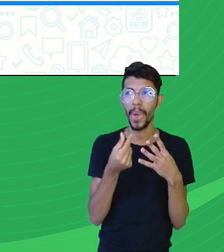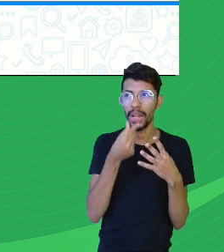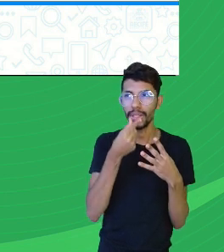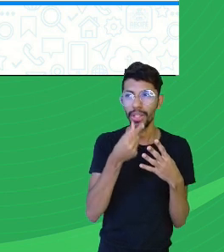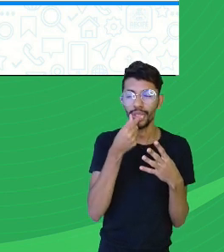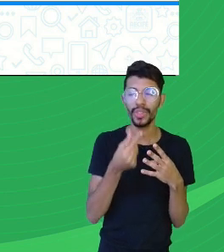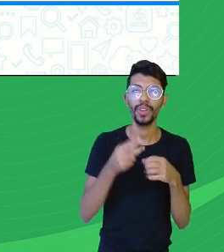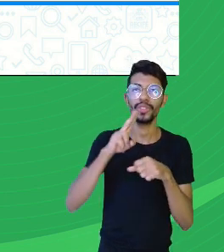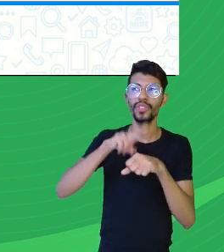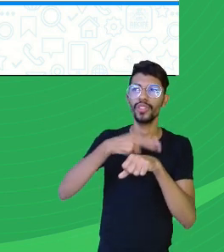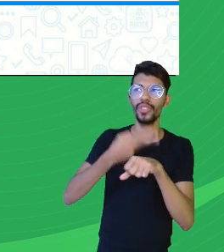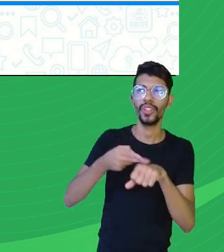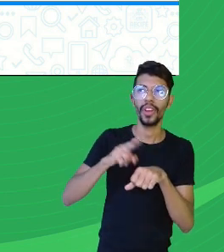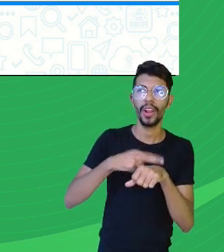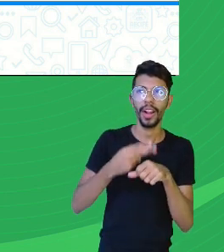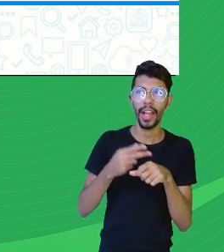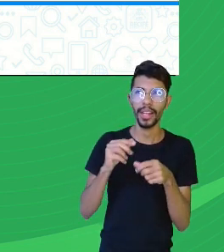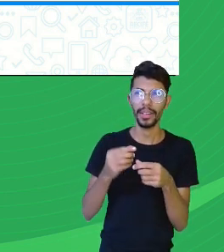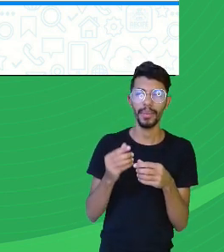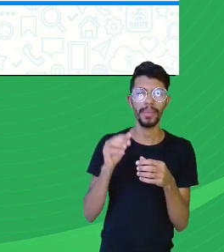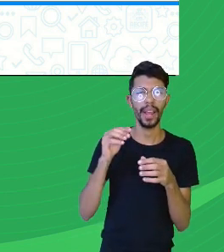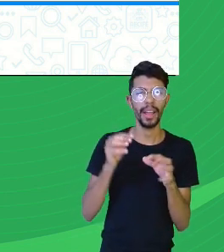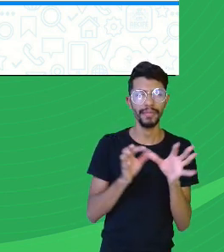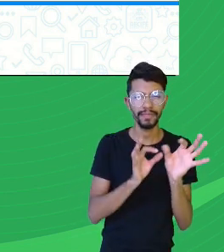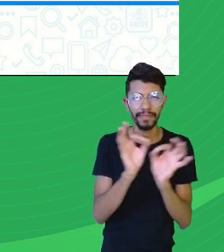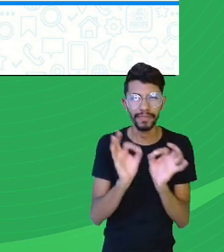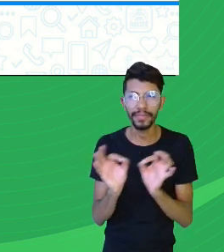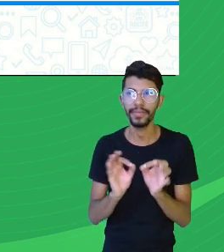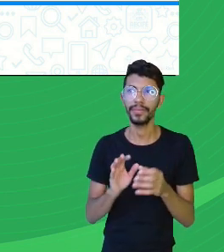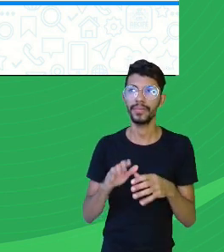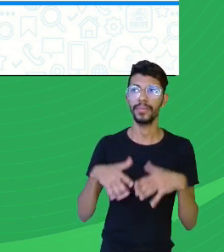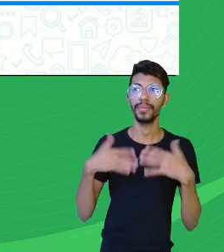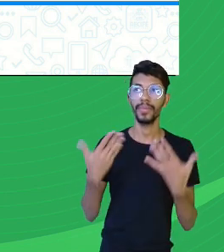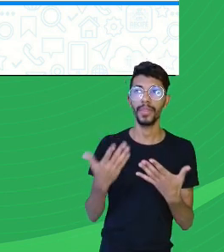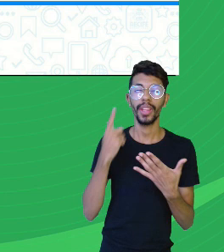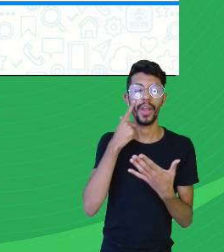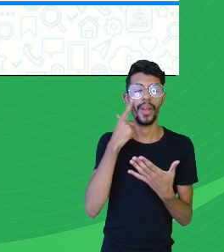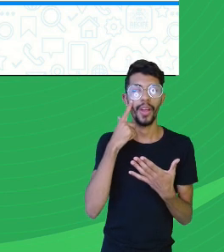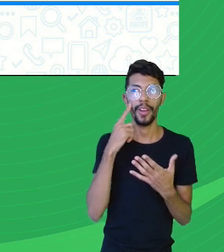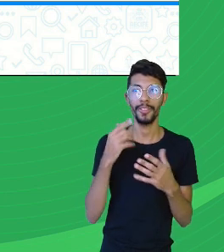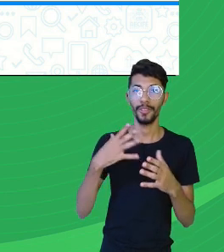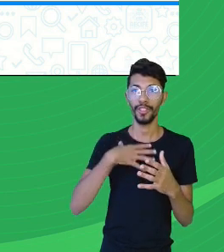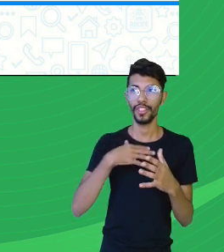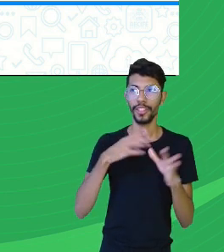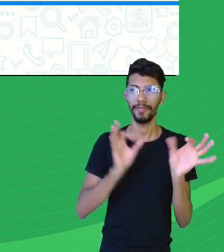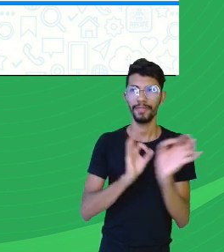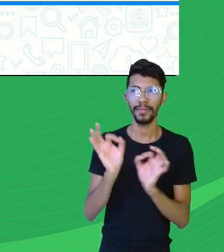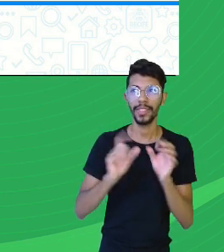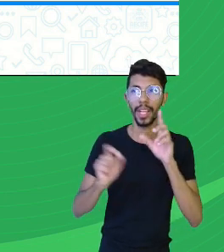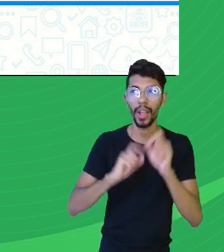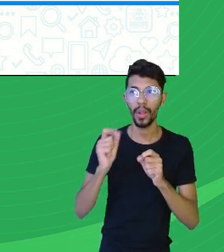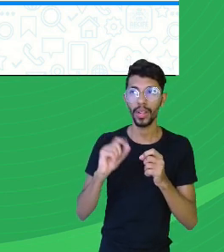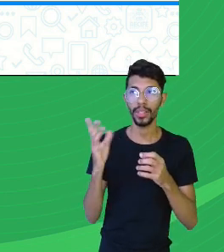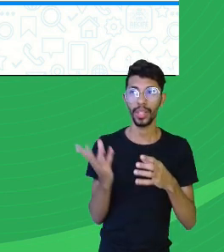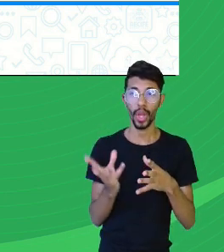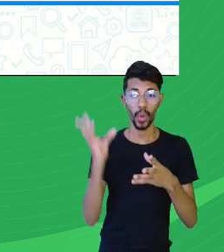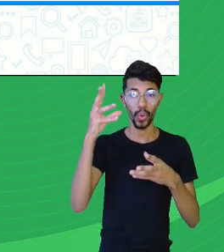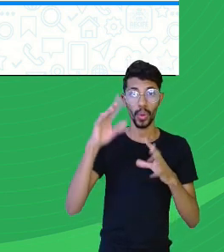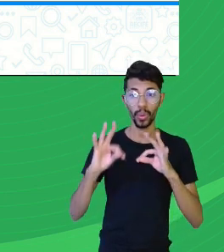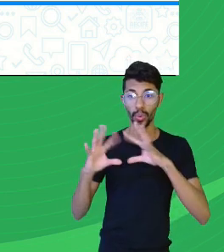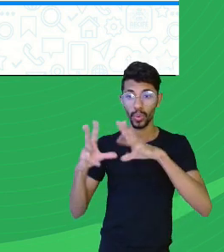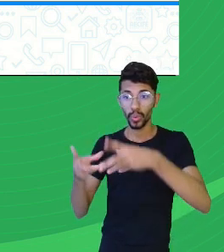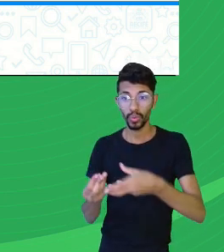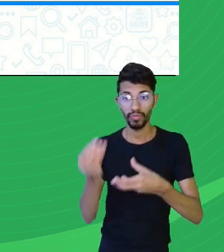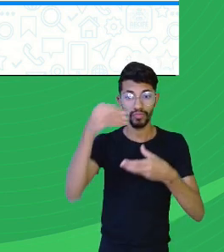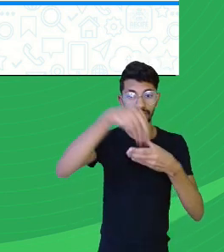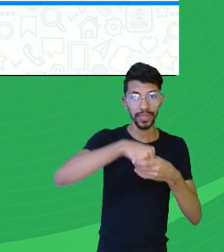liquidificador, coloque no copo, enfeite com o biscoito e sirva. Nossa, eu já estou esperando a hora